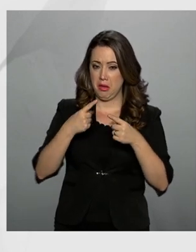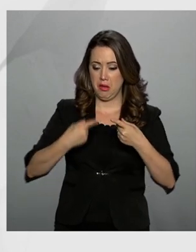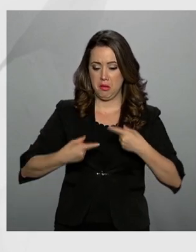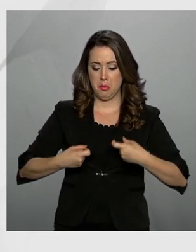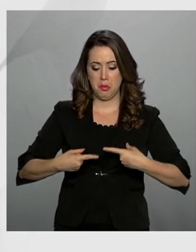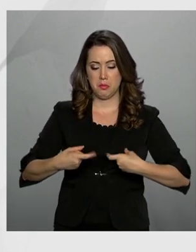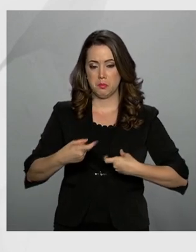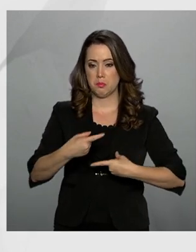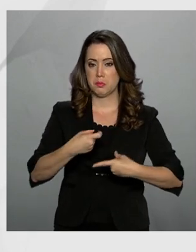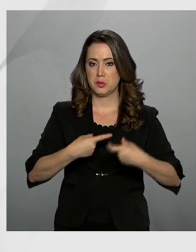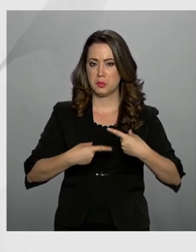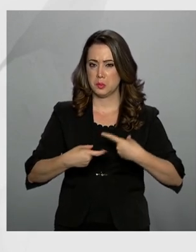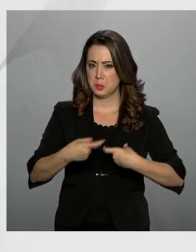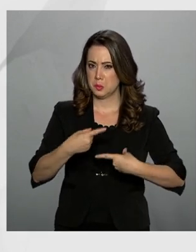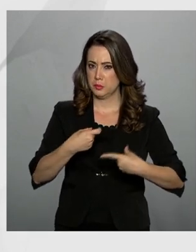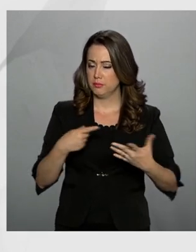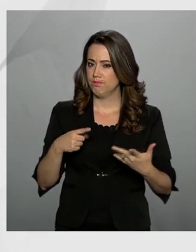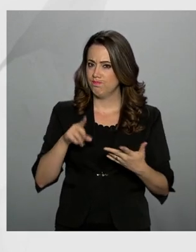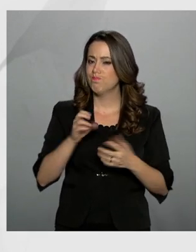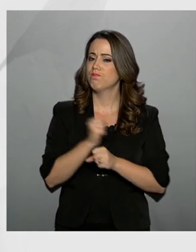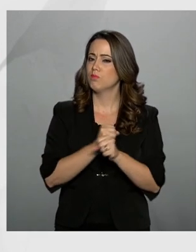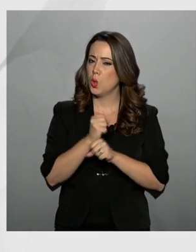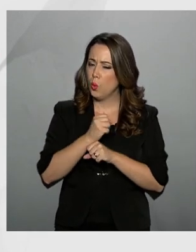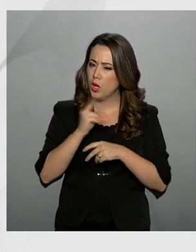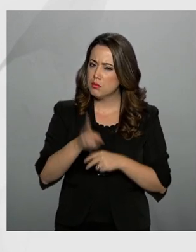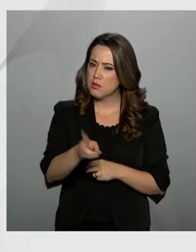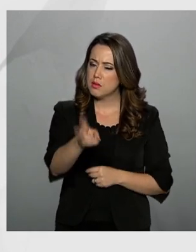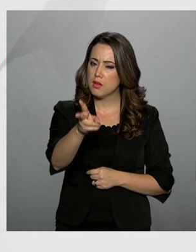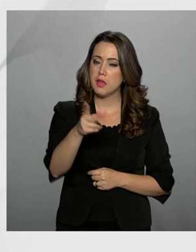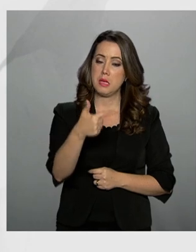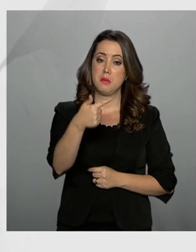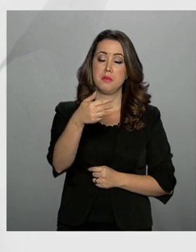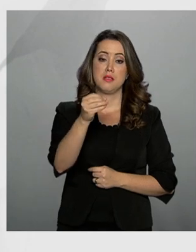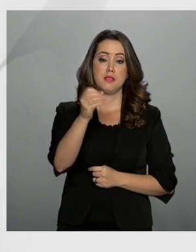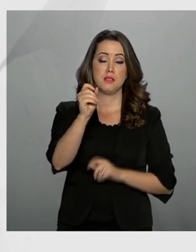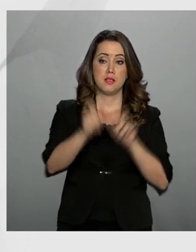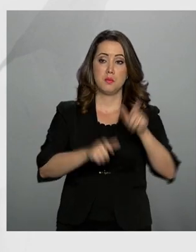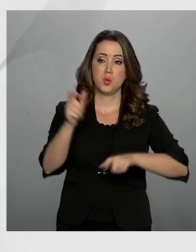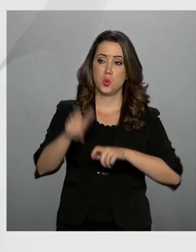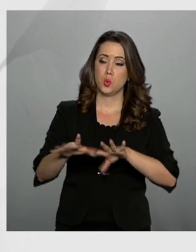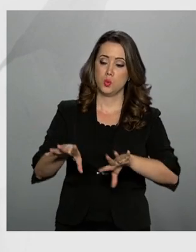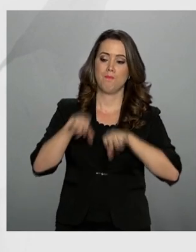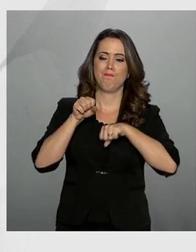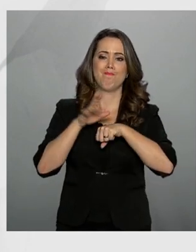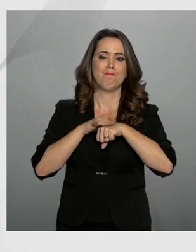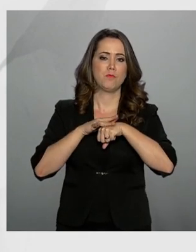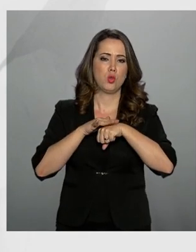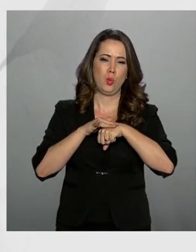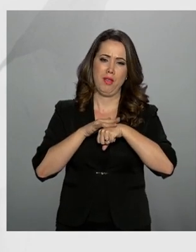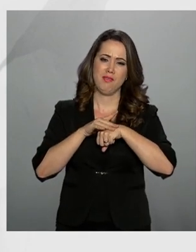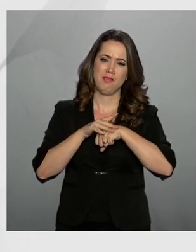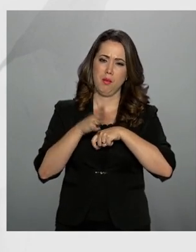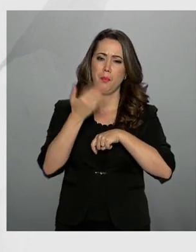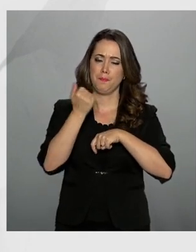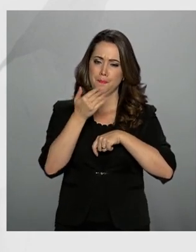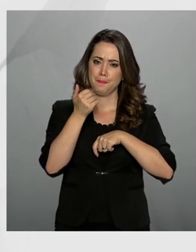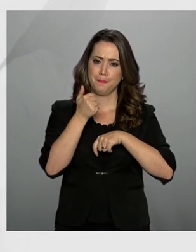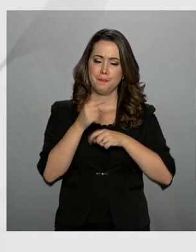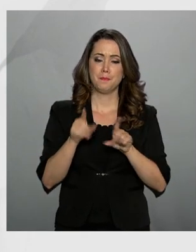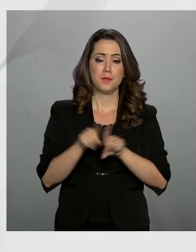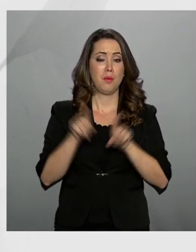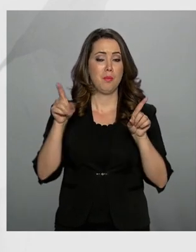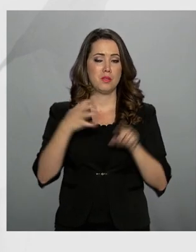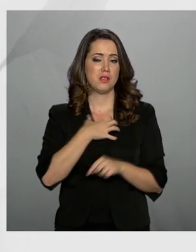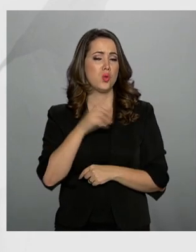Brasil, são registrados por ano uma média de 700 surtos de doenças transmitidas por alimentos contaminados. Os sintomas